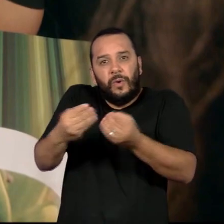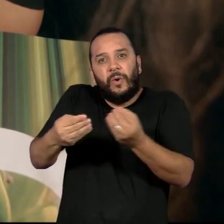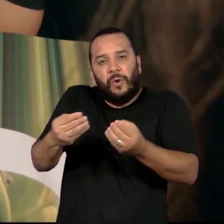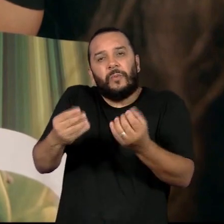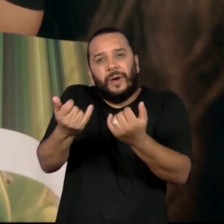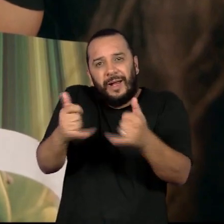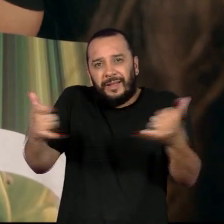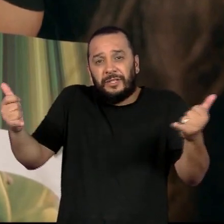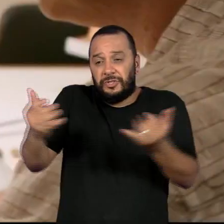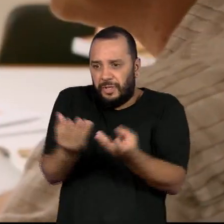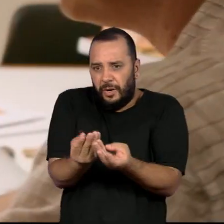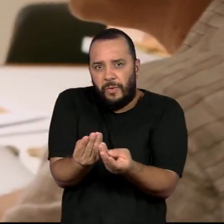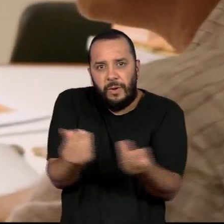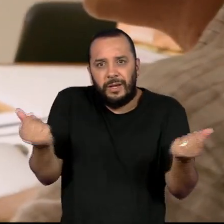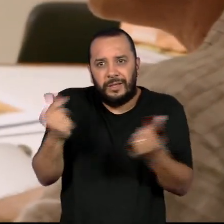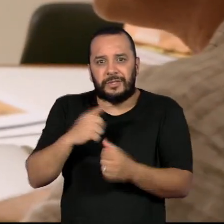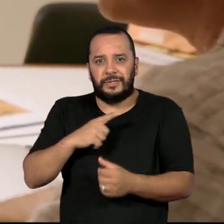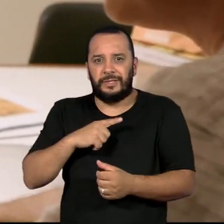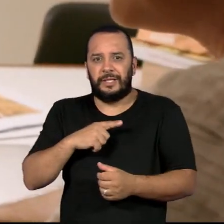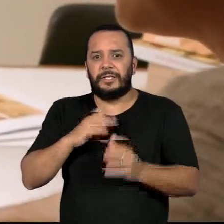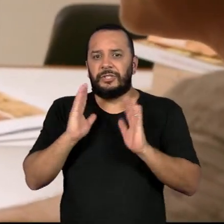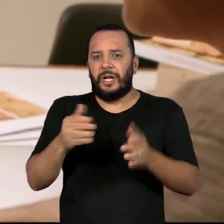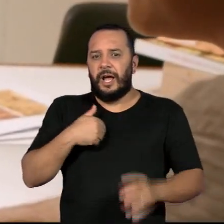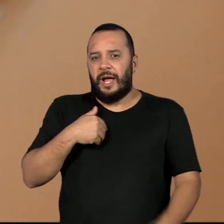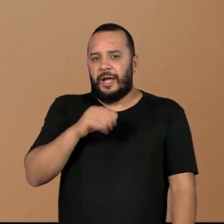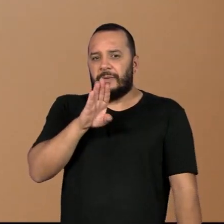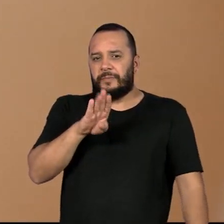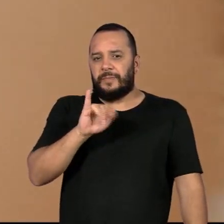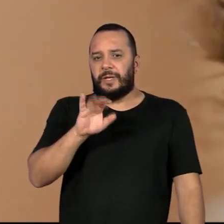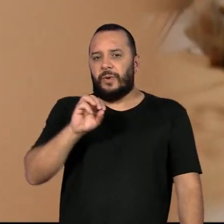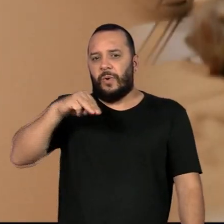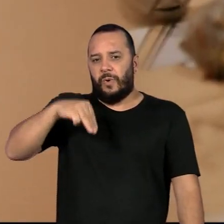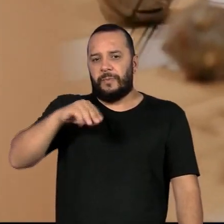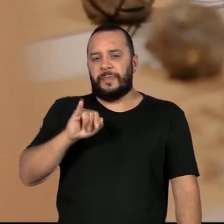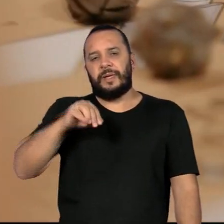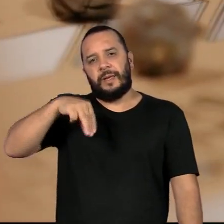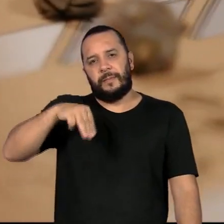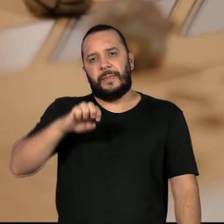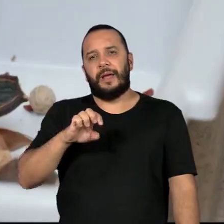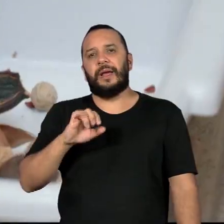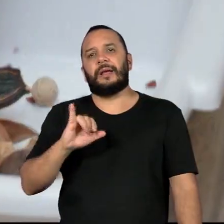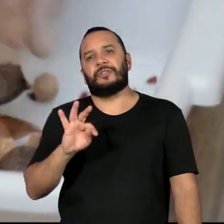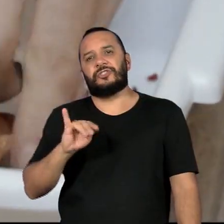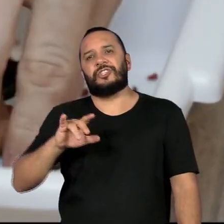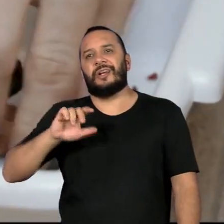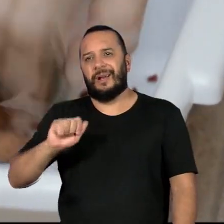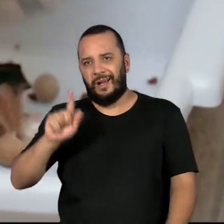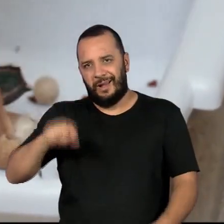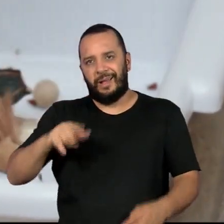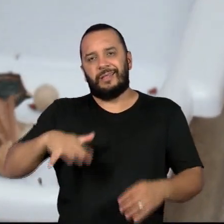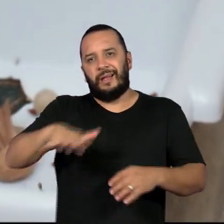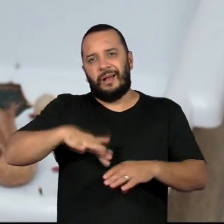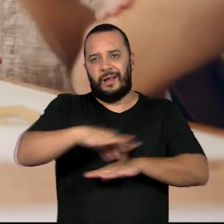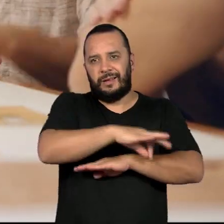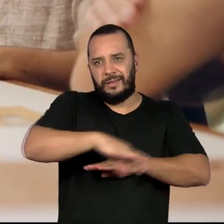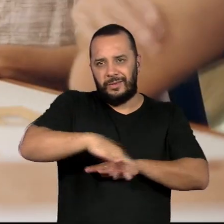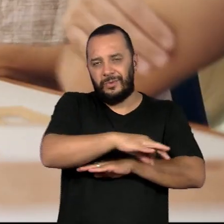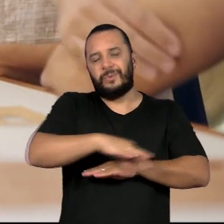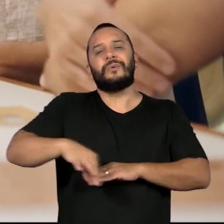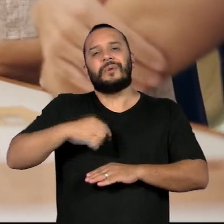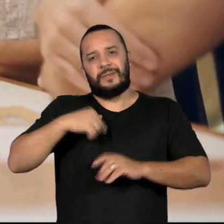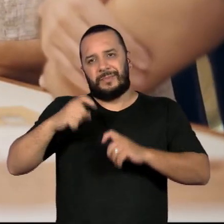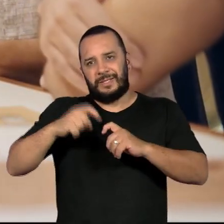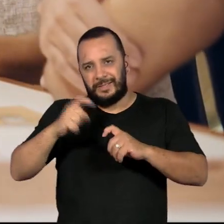energética. Atualmente, a biomimética é aplicada em diferentes áreas, como arquitetura, medicina, engenharia